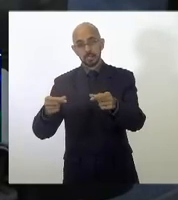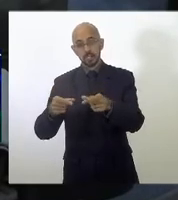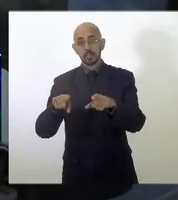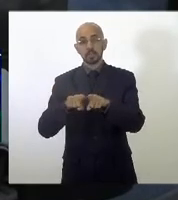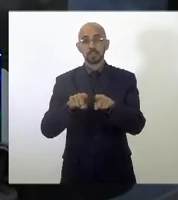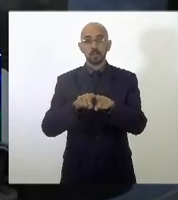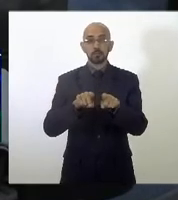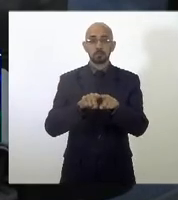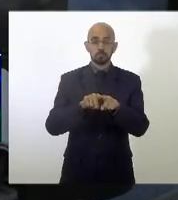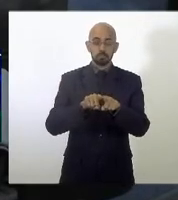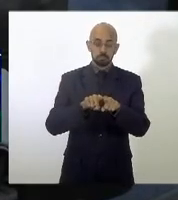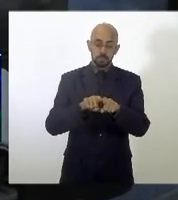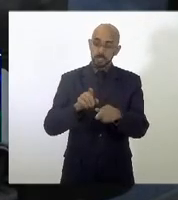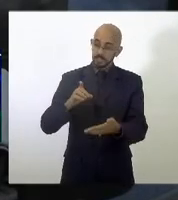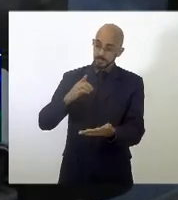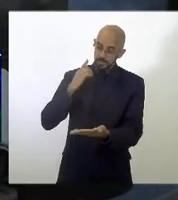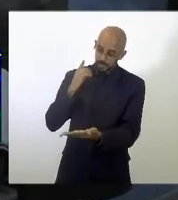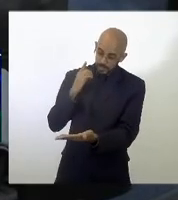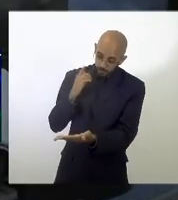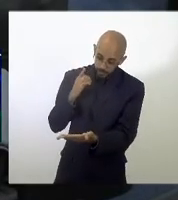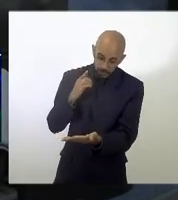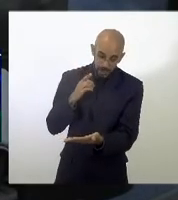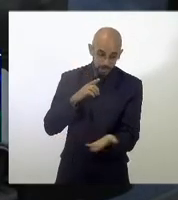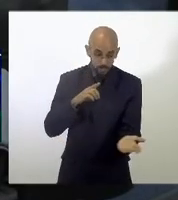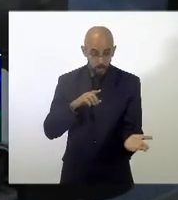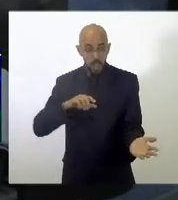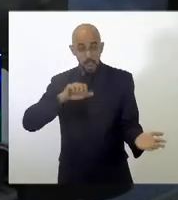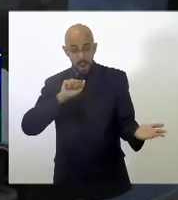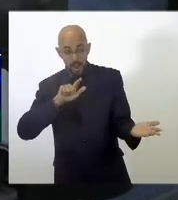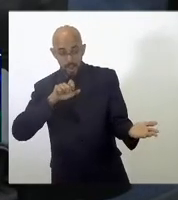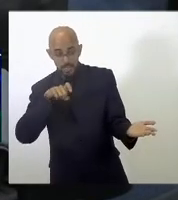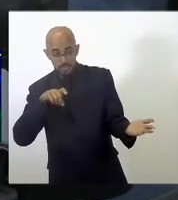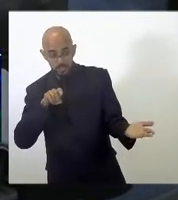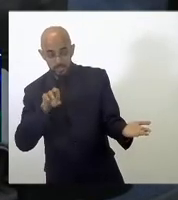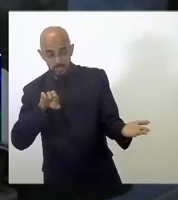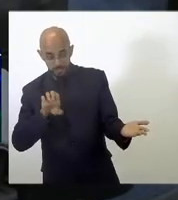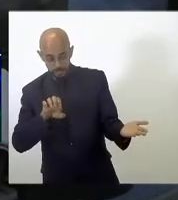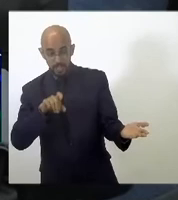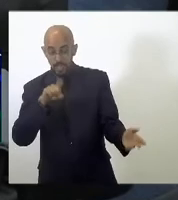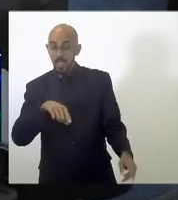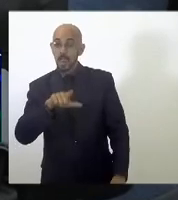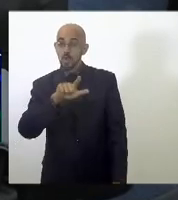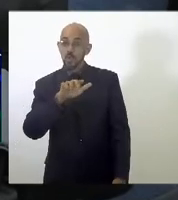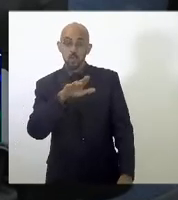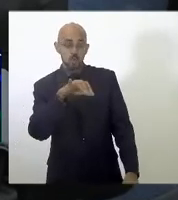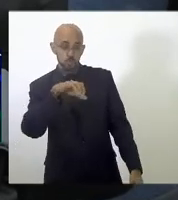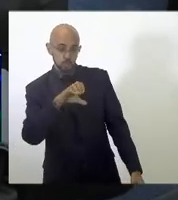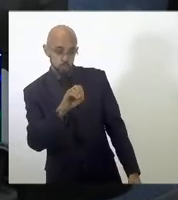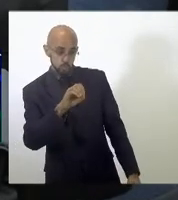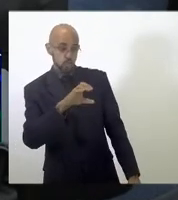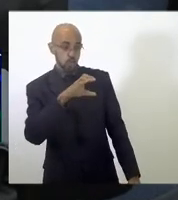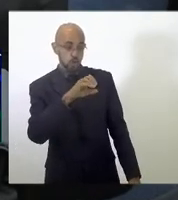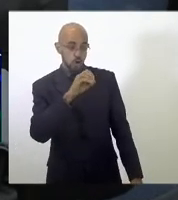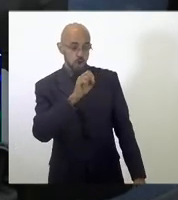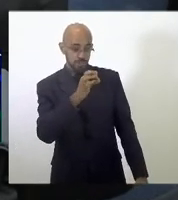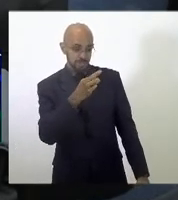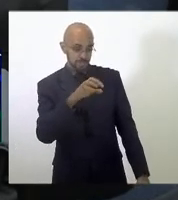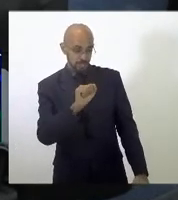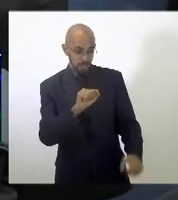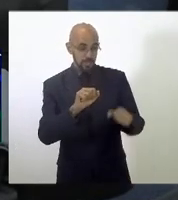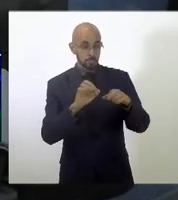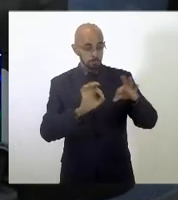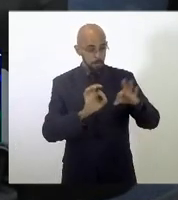deputado Alexandre, o senhor que é muito jovem, foi Lúcio Costa que preparou o plano